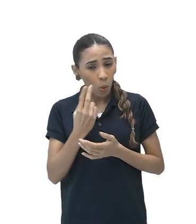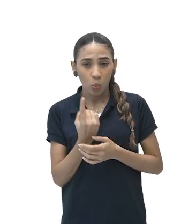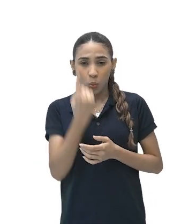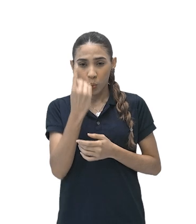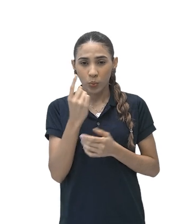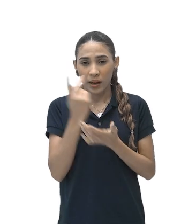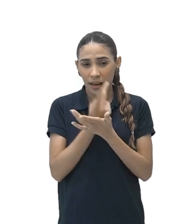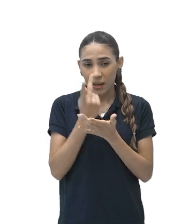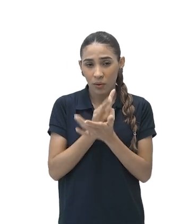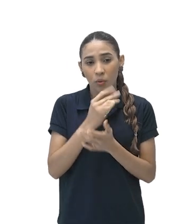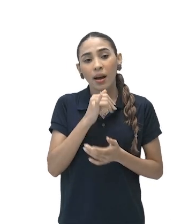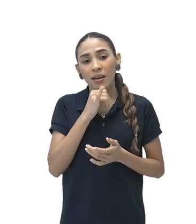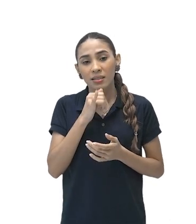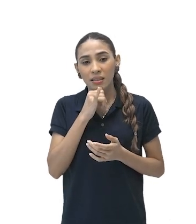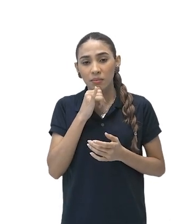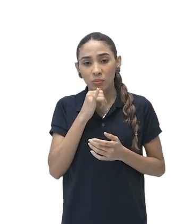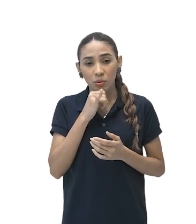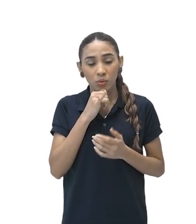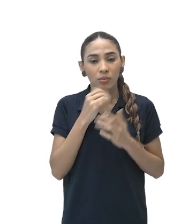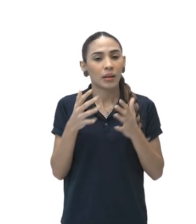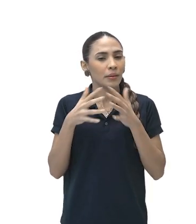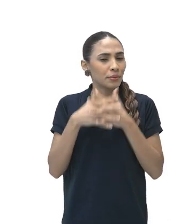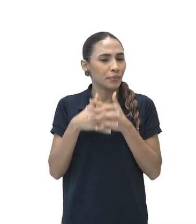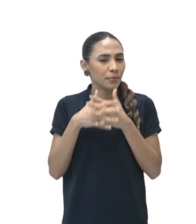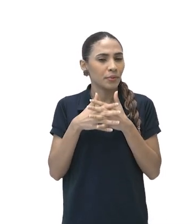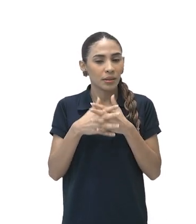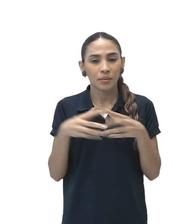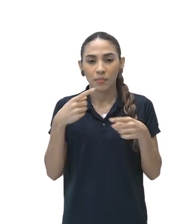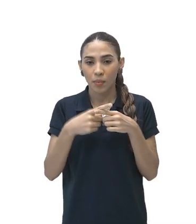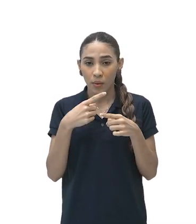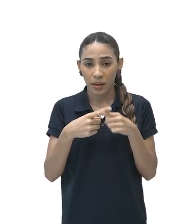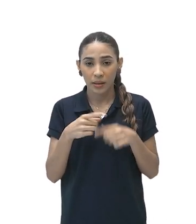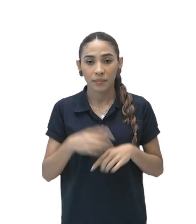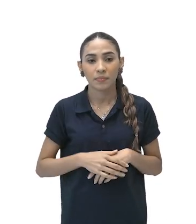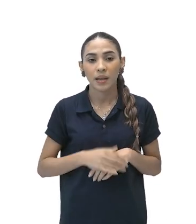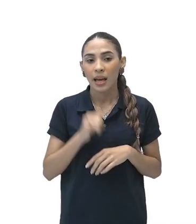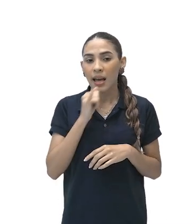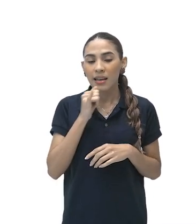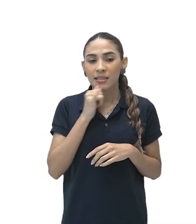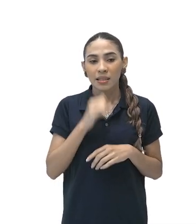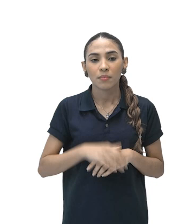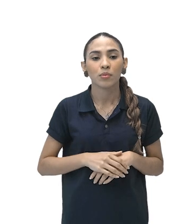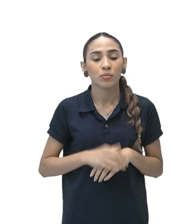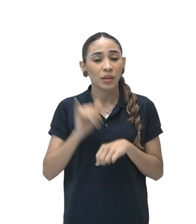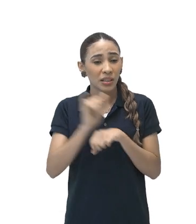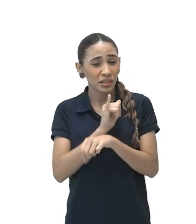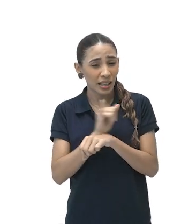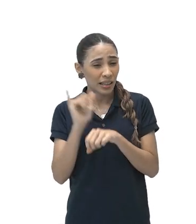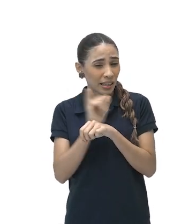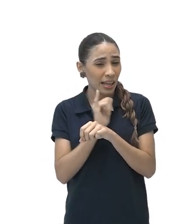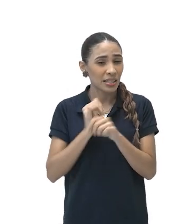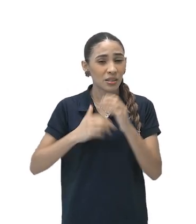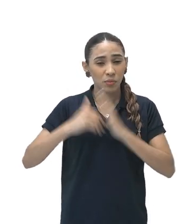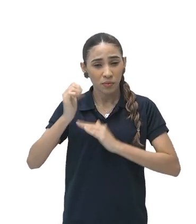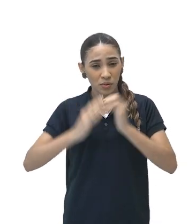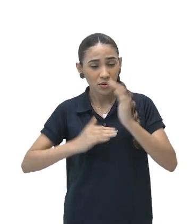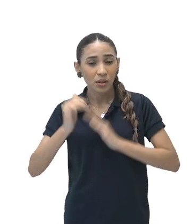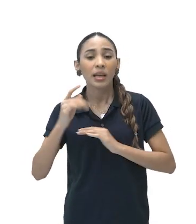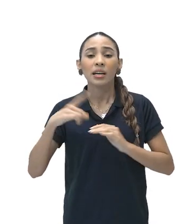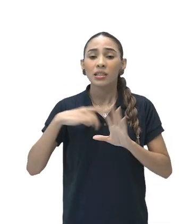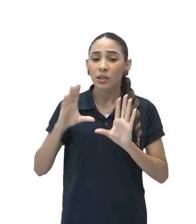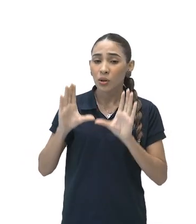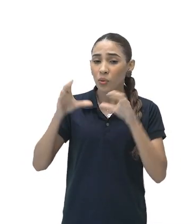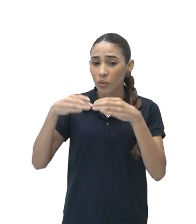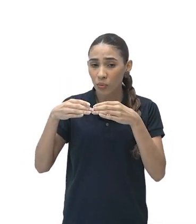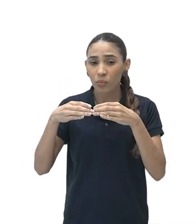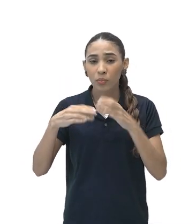grosseiro, como o caso do segundo exemplo, desconfie. Por quê? Veículos profissionais têm equipes que revisam